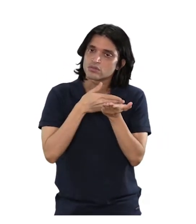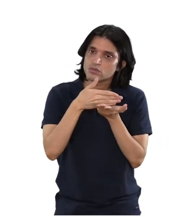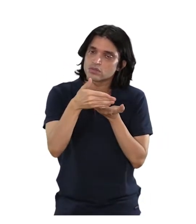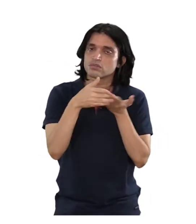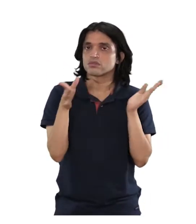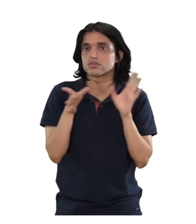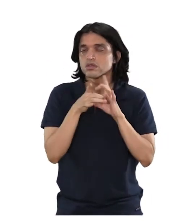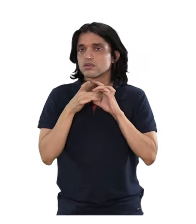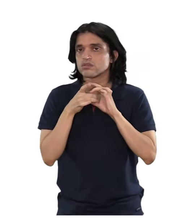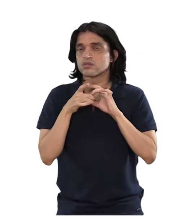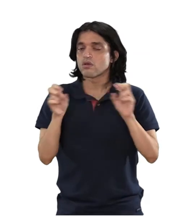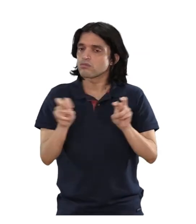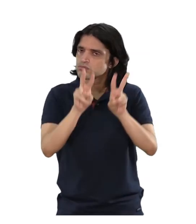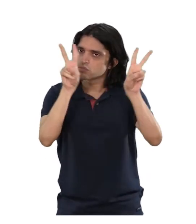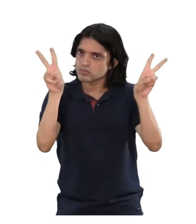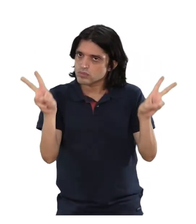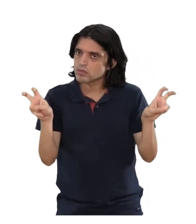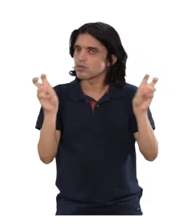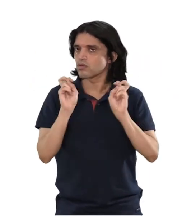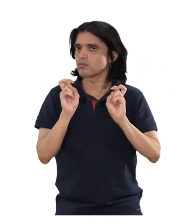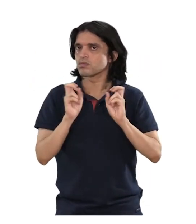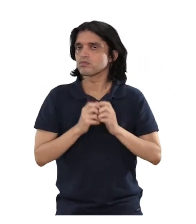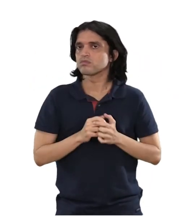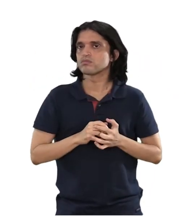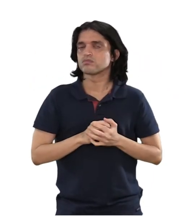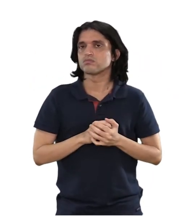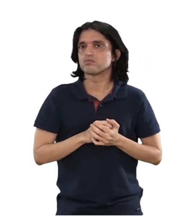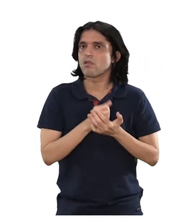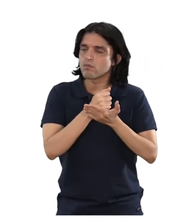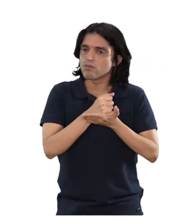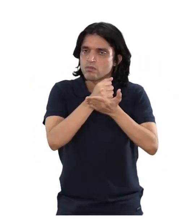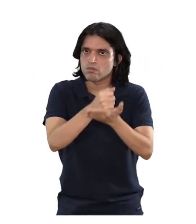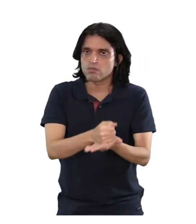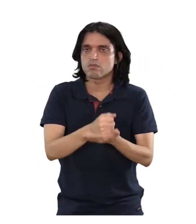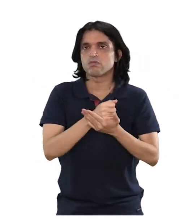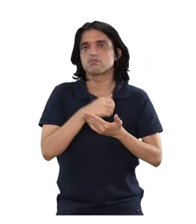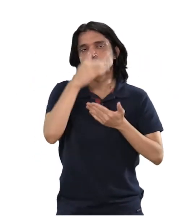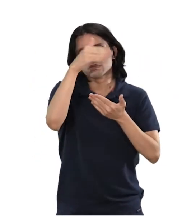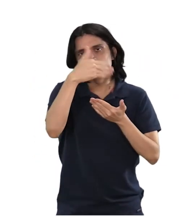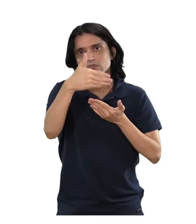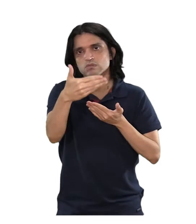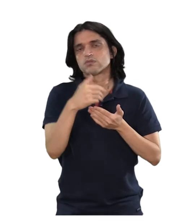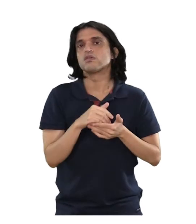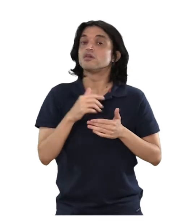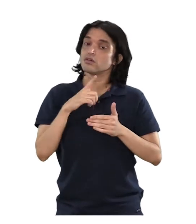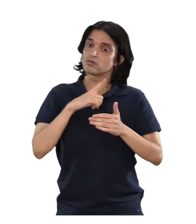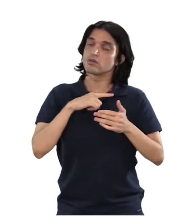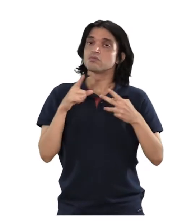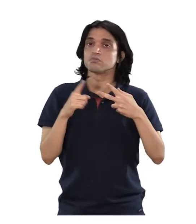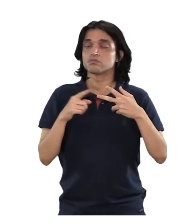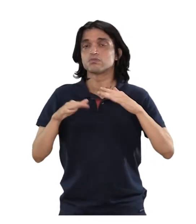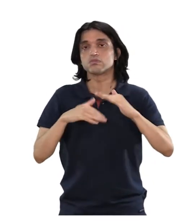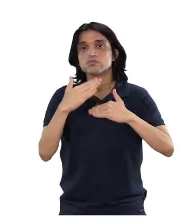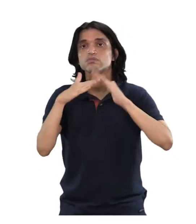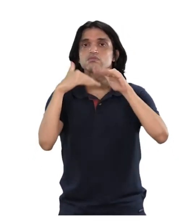ter relação ao tema da proposta, será apoiada por argumentos ao longo do texto. Tem o